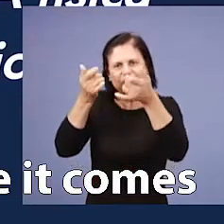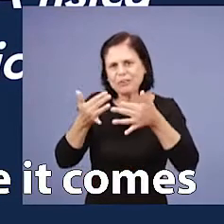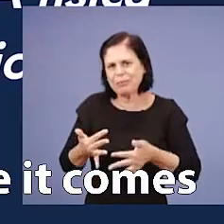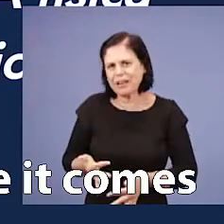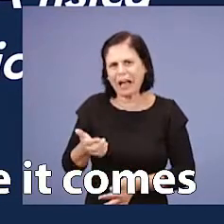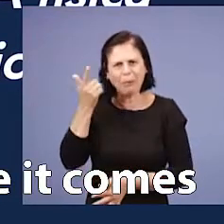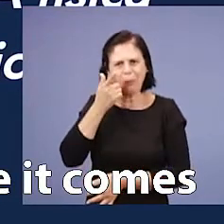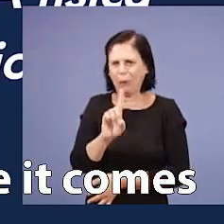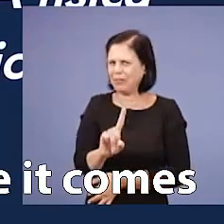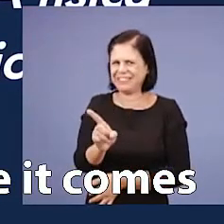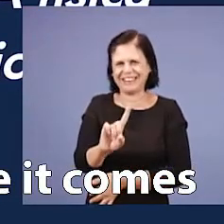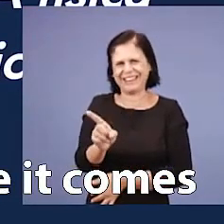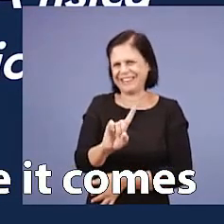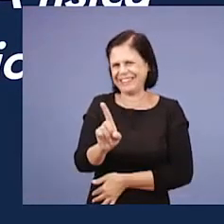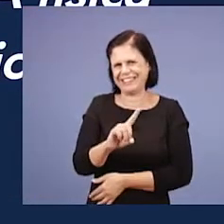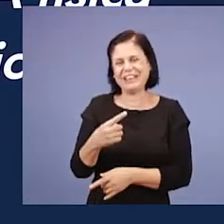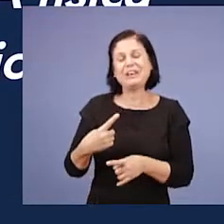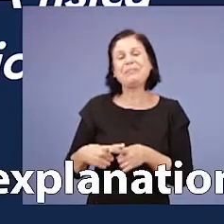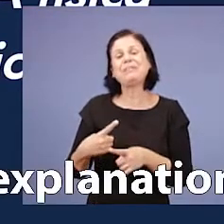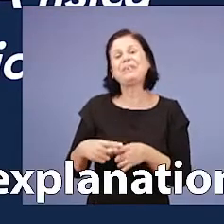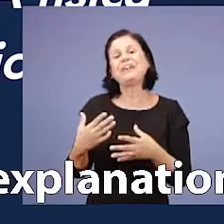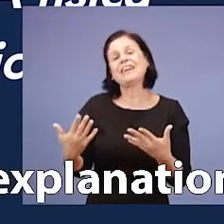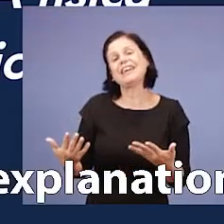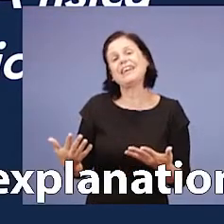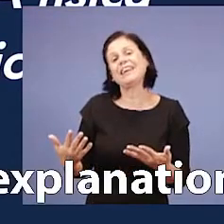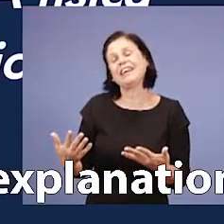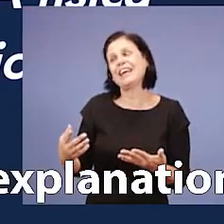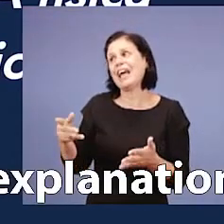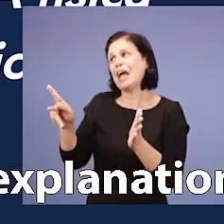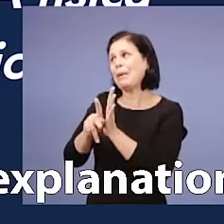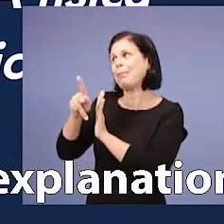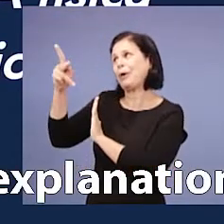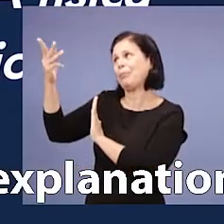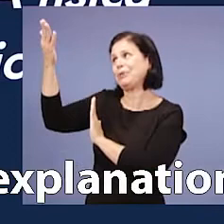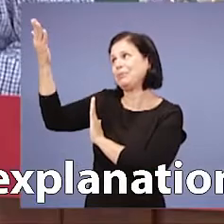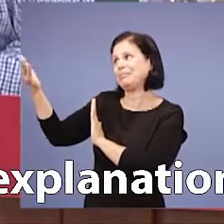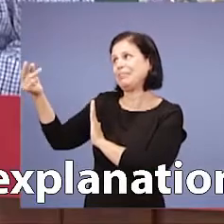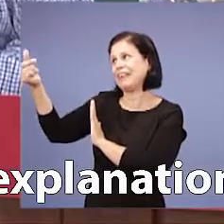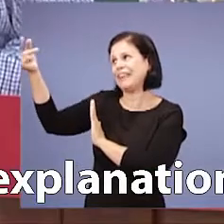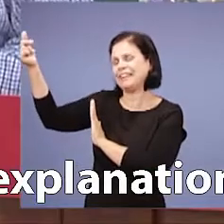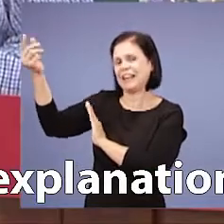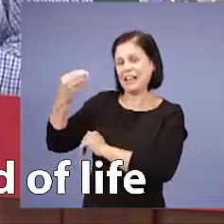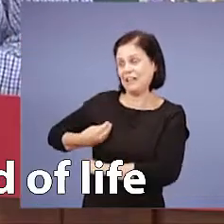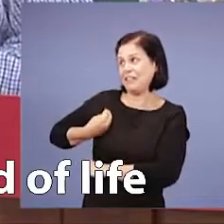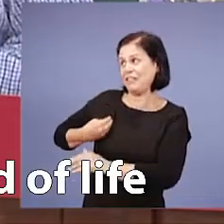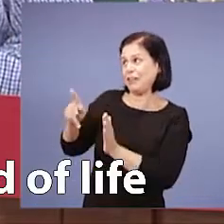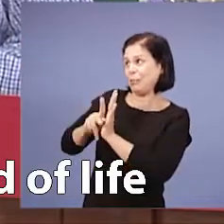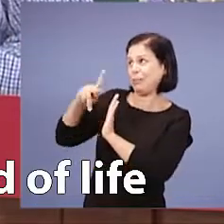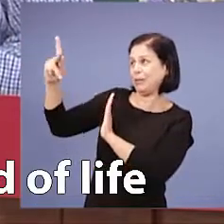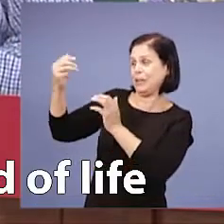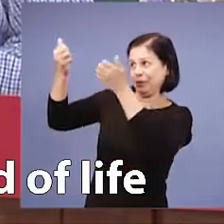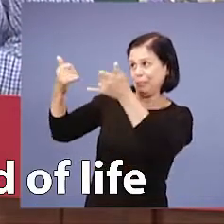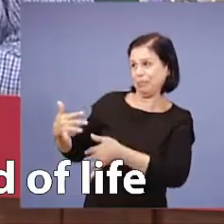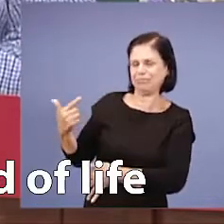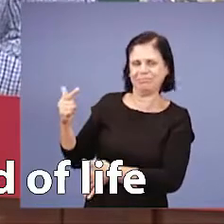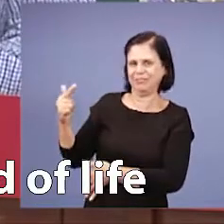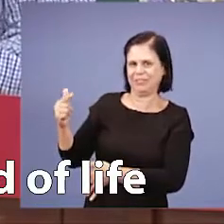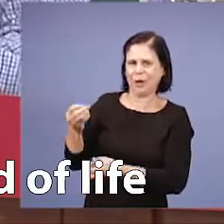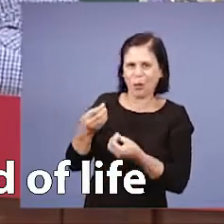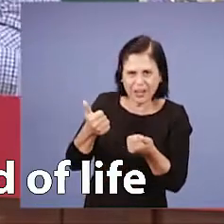consegue porque ela vem na eternidade é uma vida que não tem explicação pronto vamos